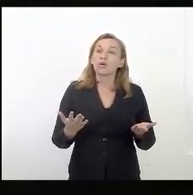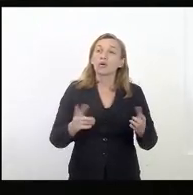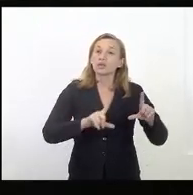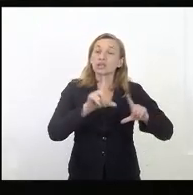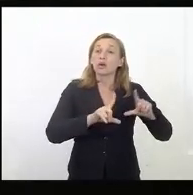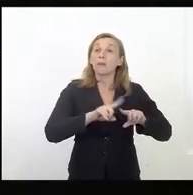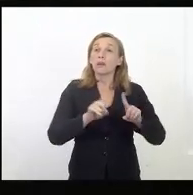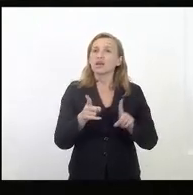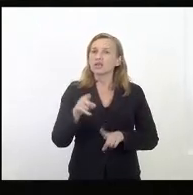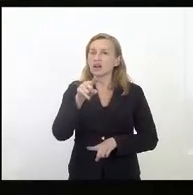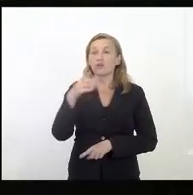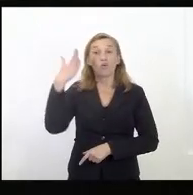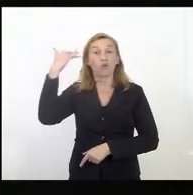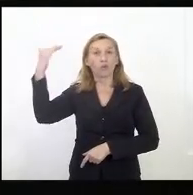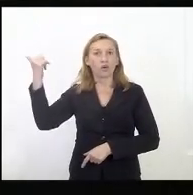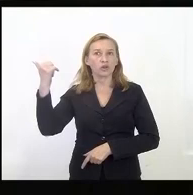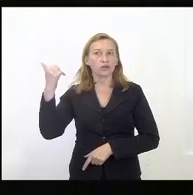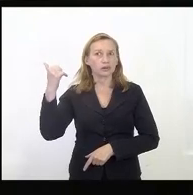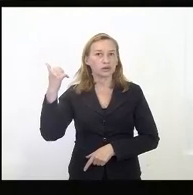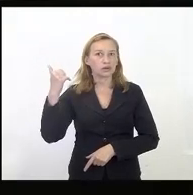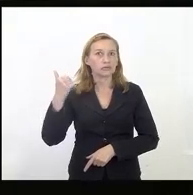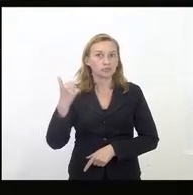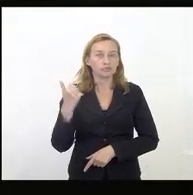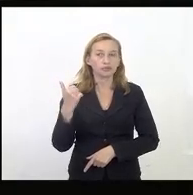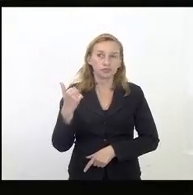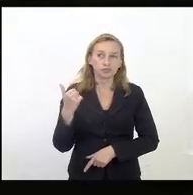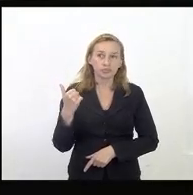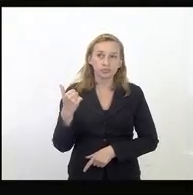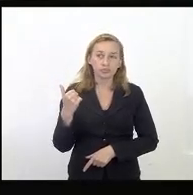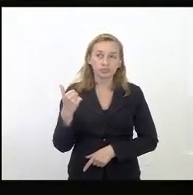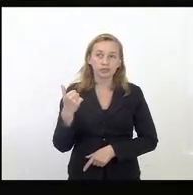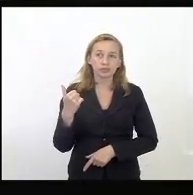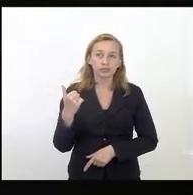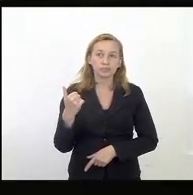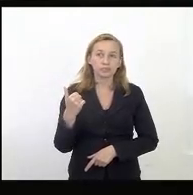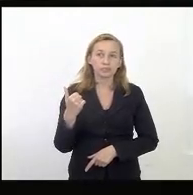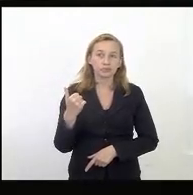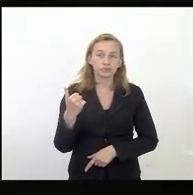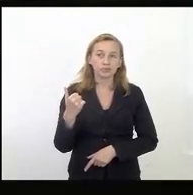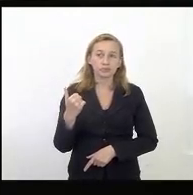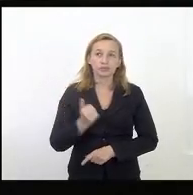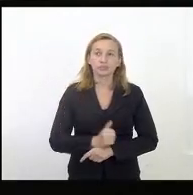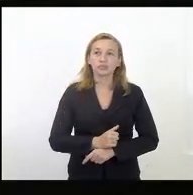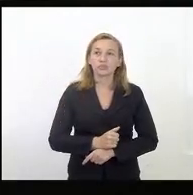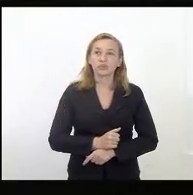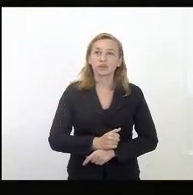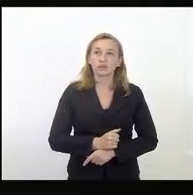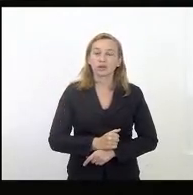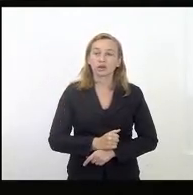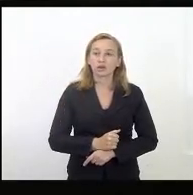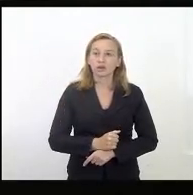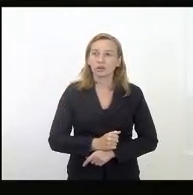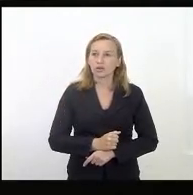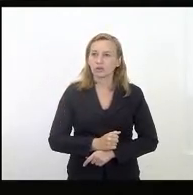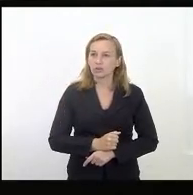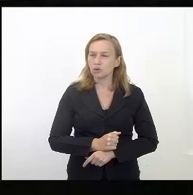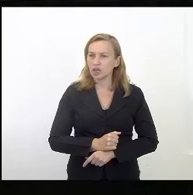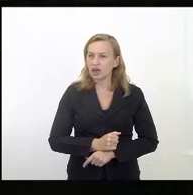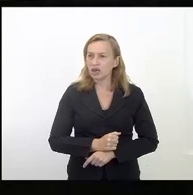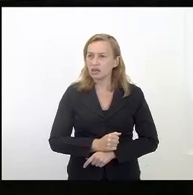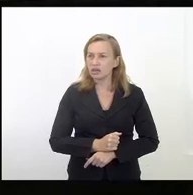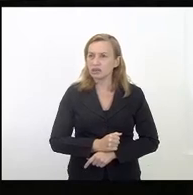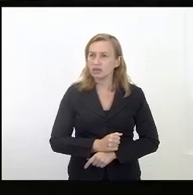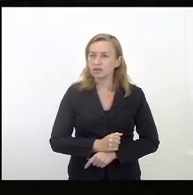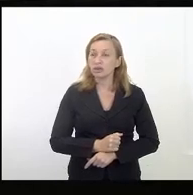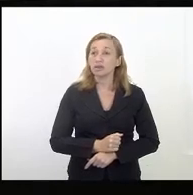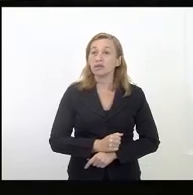foi reconhecida e pela pelos idealizadores da boneca Barbie e recebeu